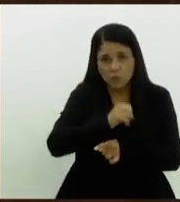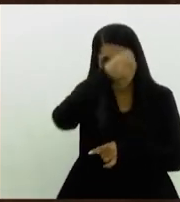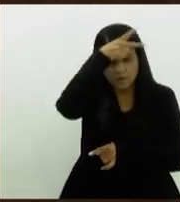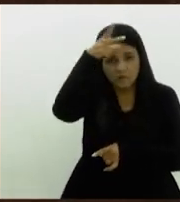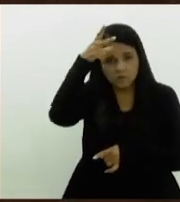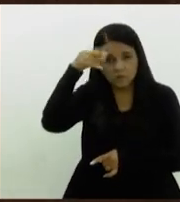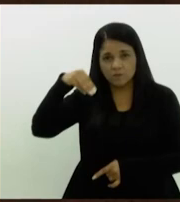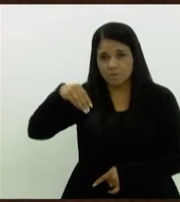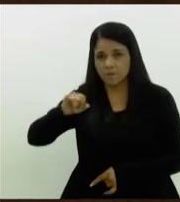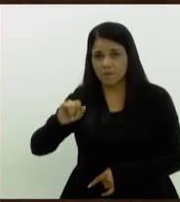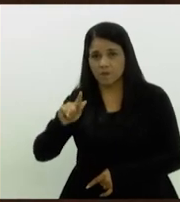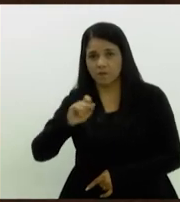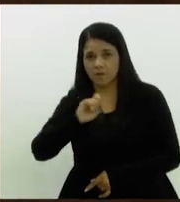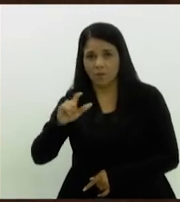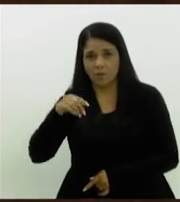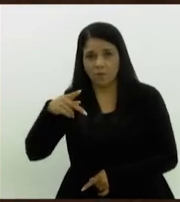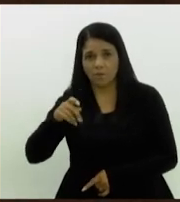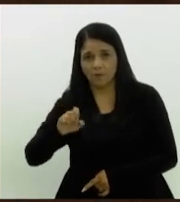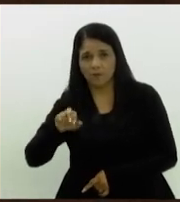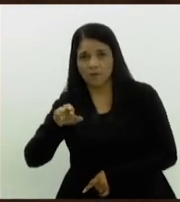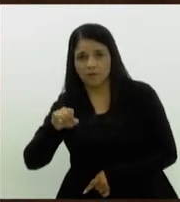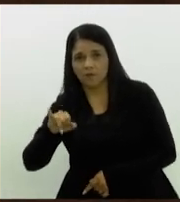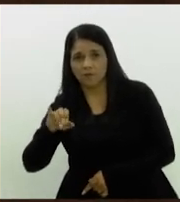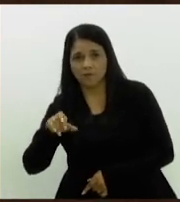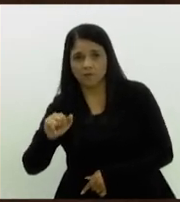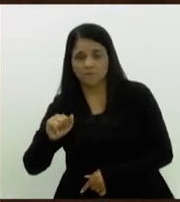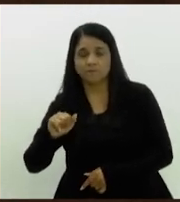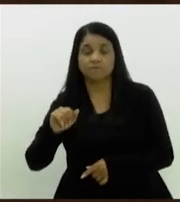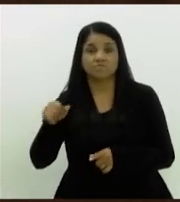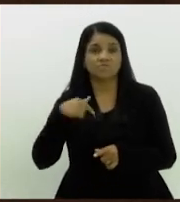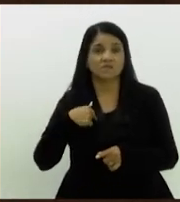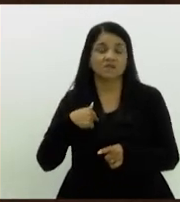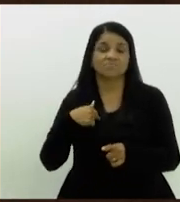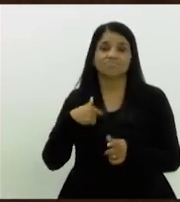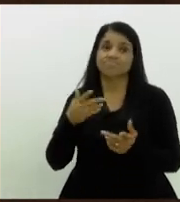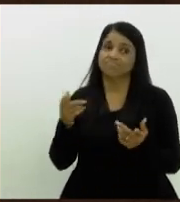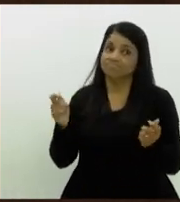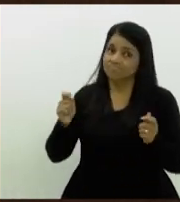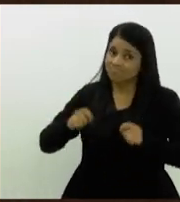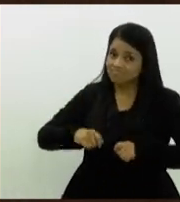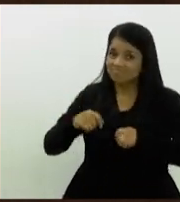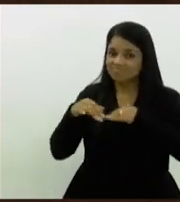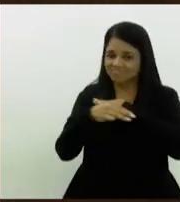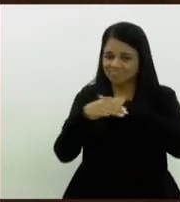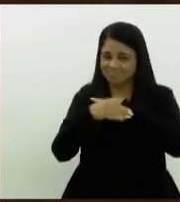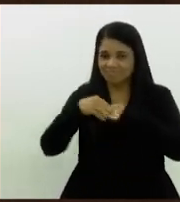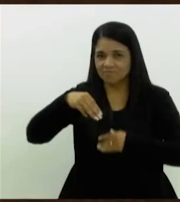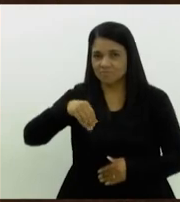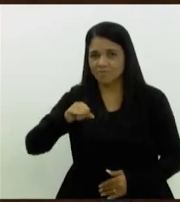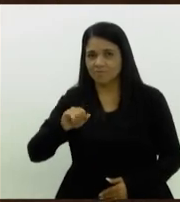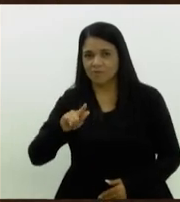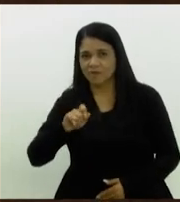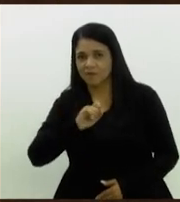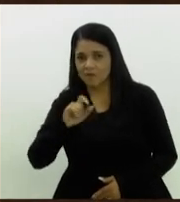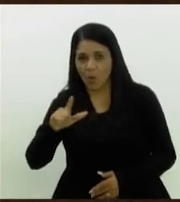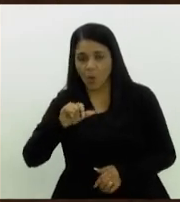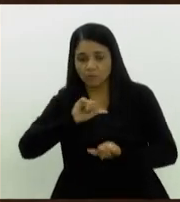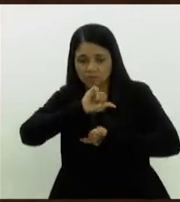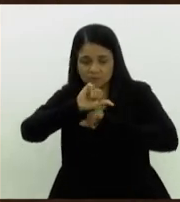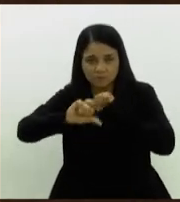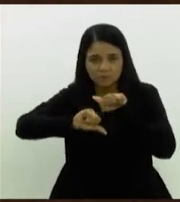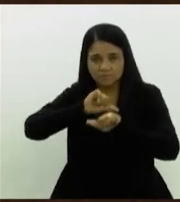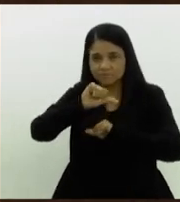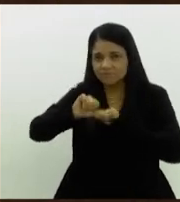de Miguel Pereira. Haja visto que Miguel Pereira tem passado por essa transformação